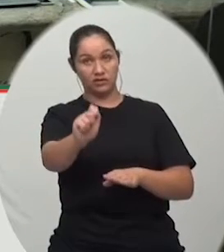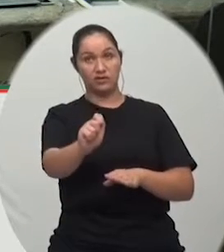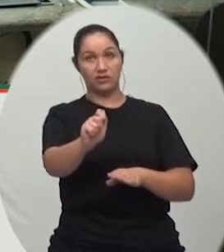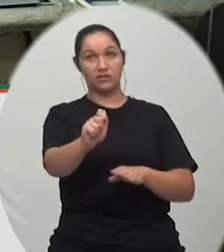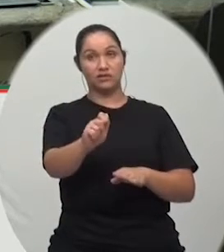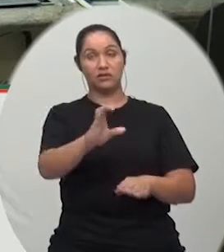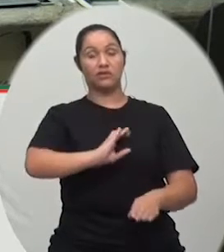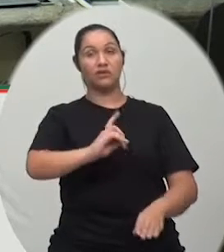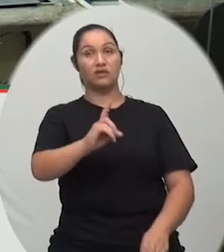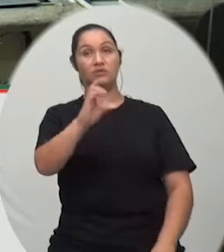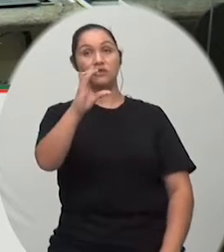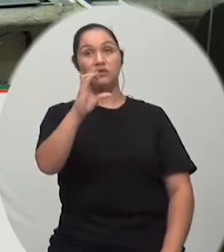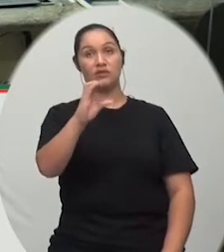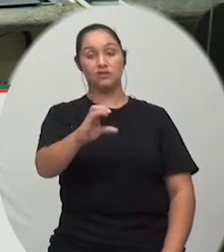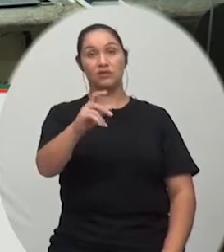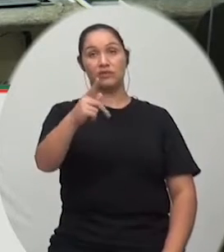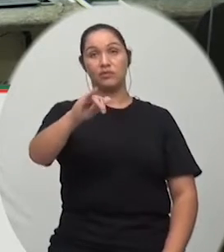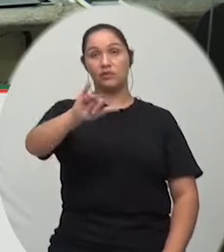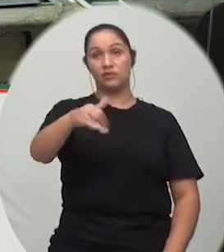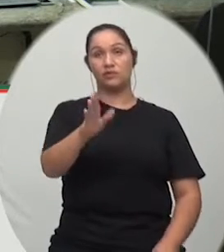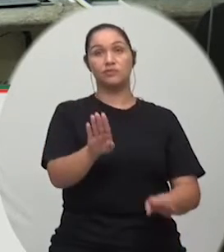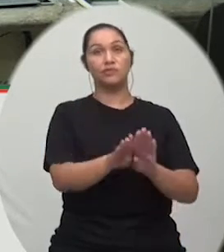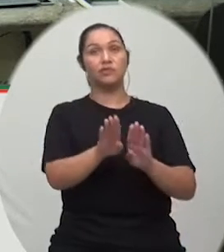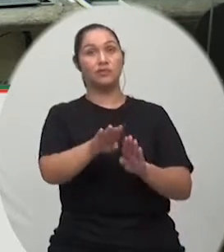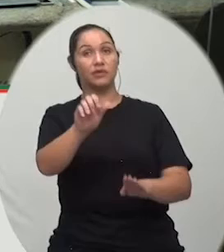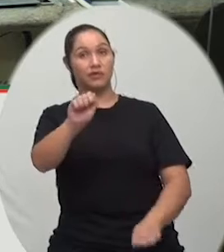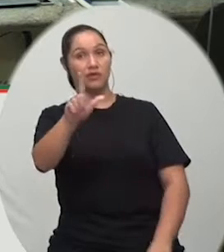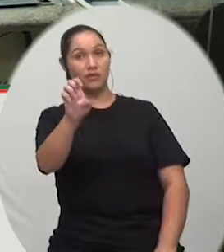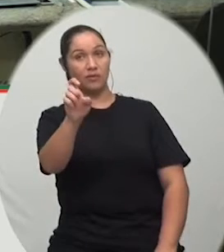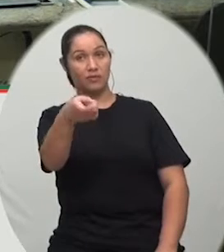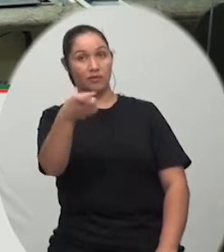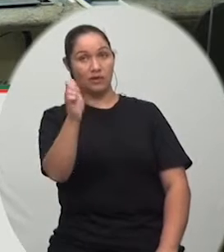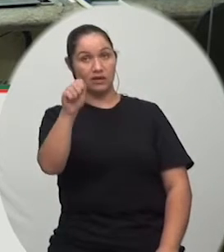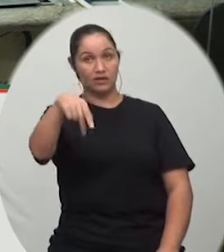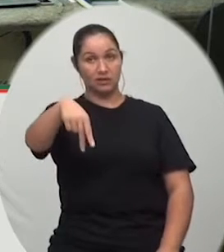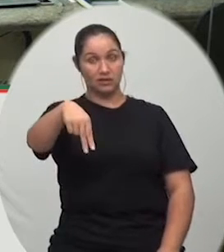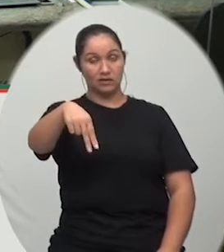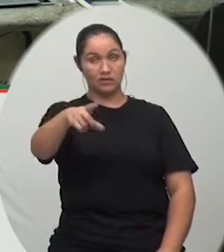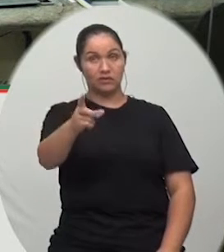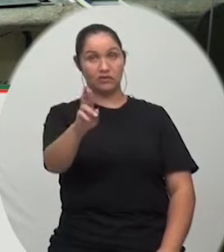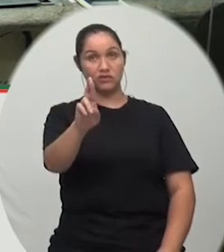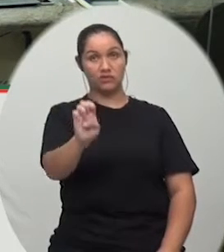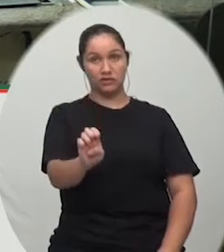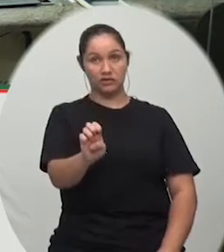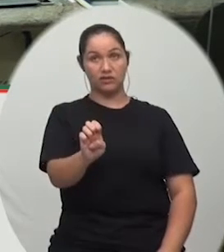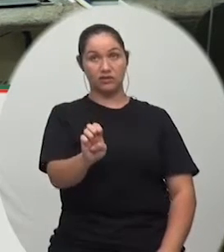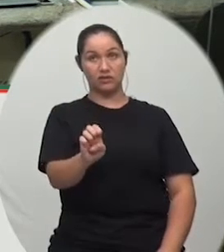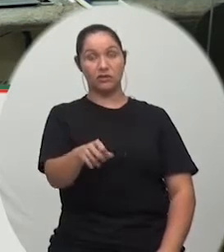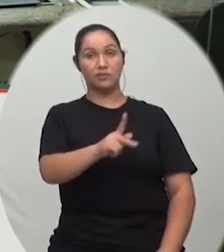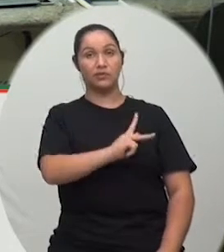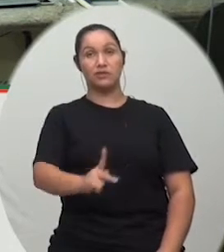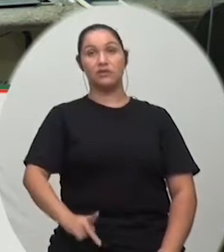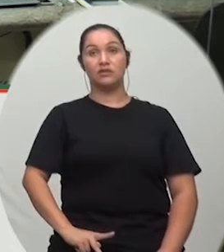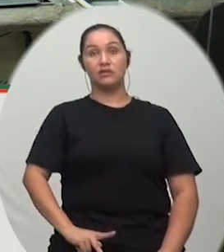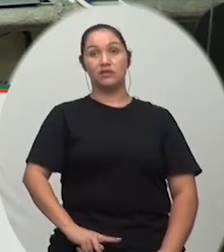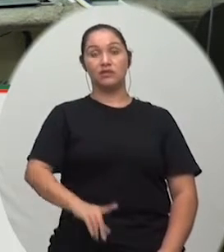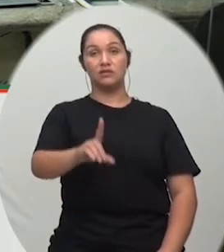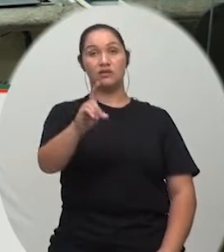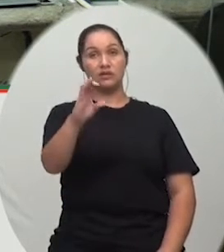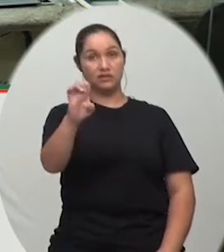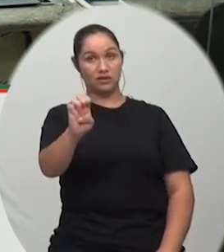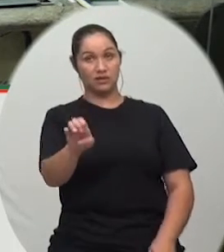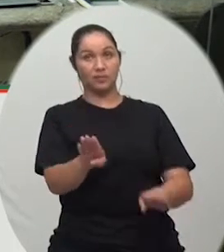CPJ, ao Alexandre Bristotti, presidente do Diretório Central dos Estudantes, e a Ana Cláudia Ribas, que se